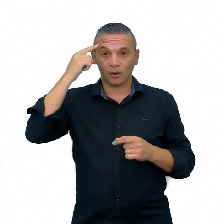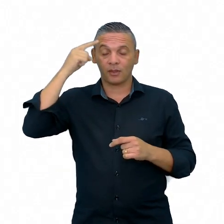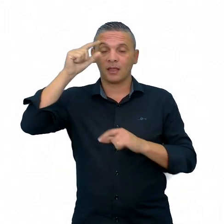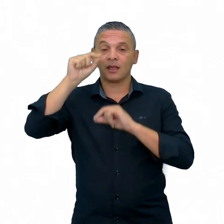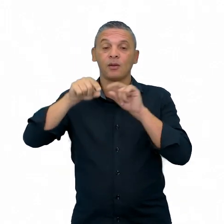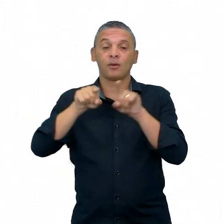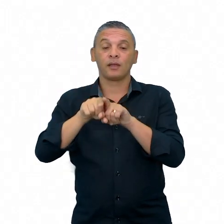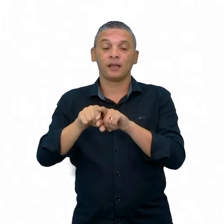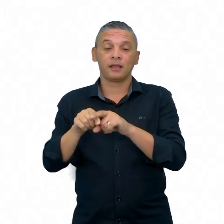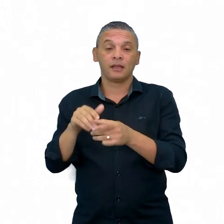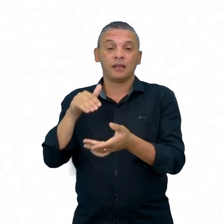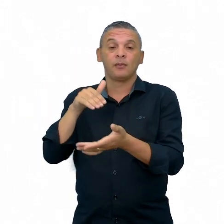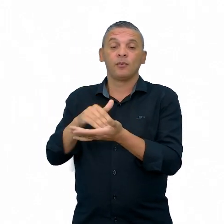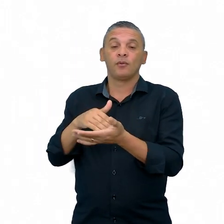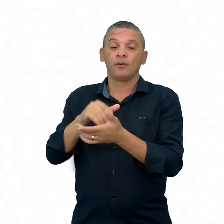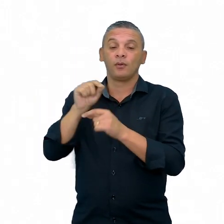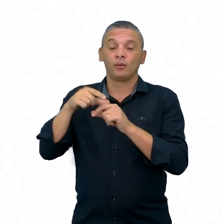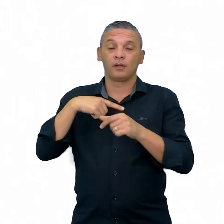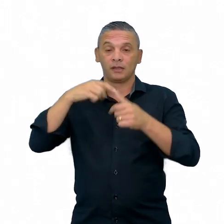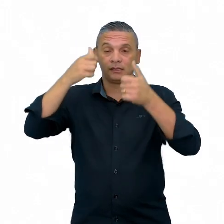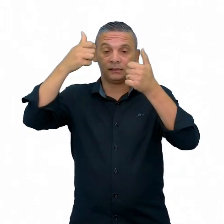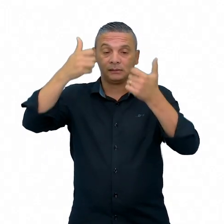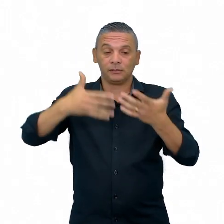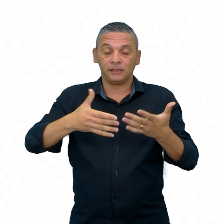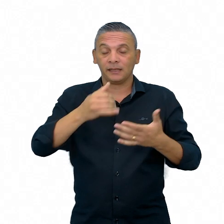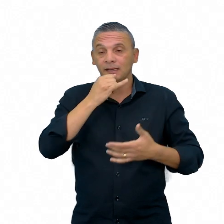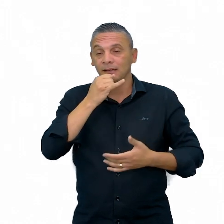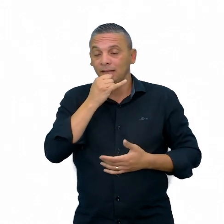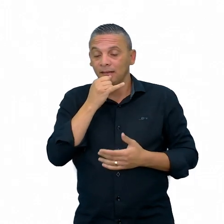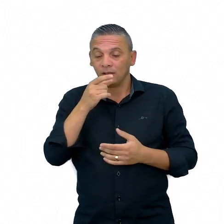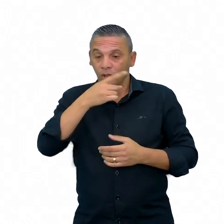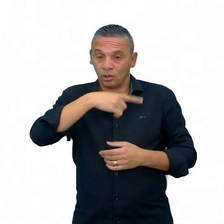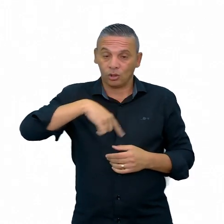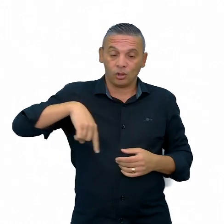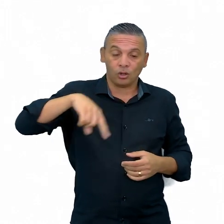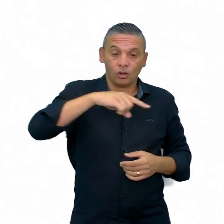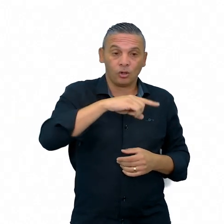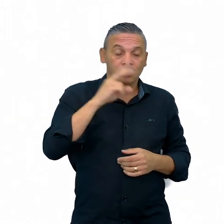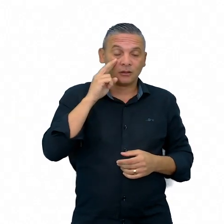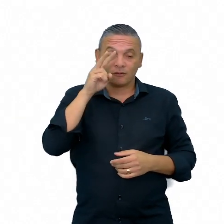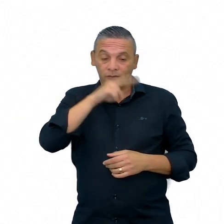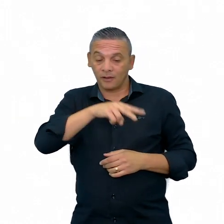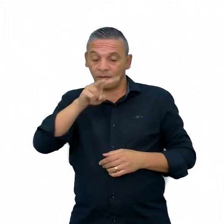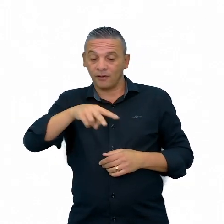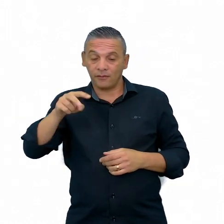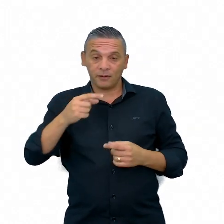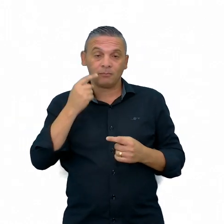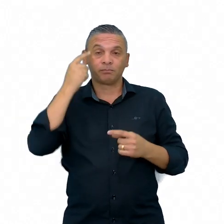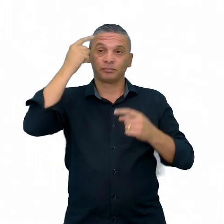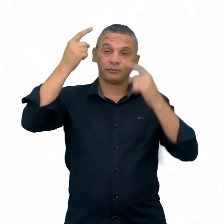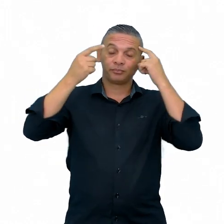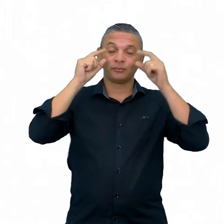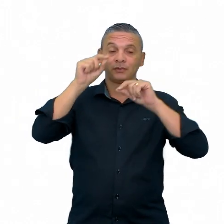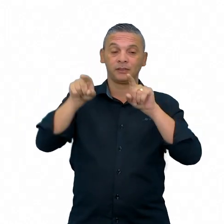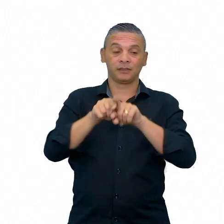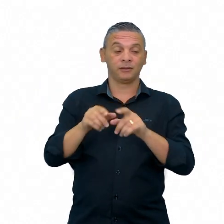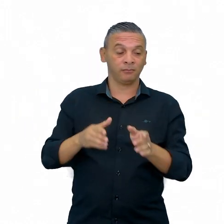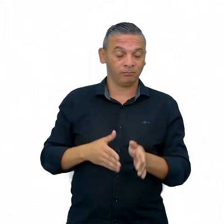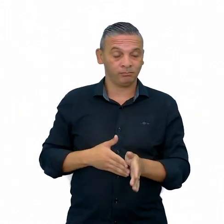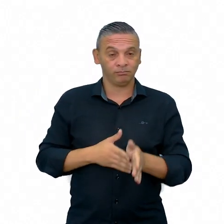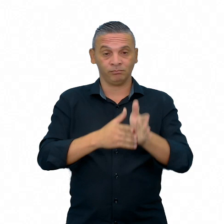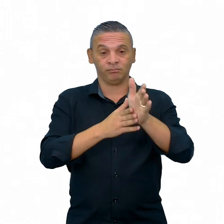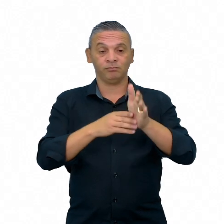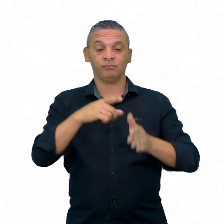e, por fim, conjecturar e ter assim a verificação dessas hipóteses e caminhar